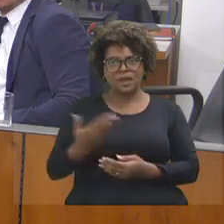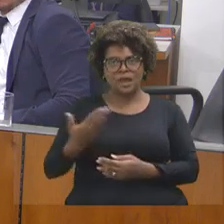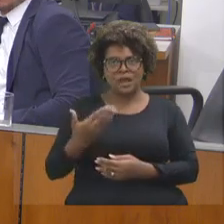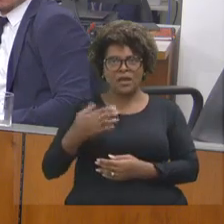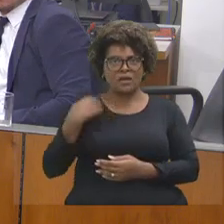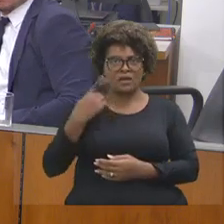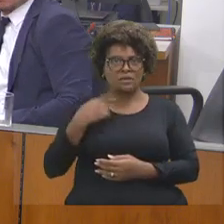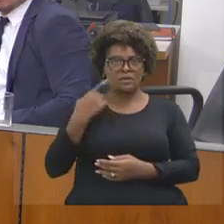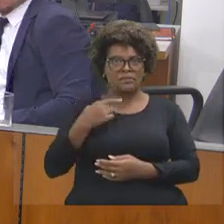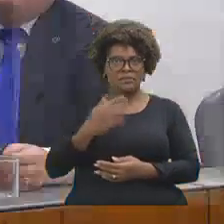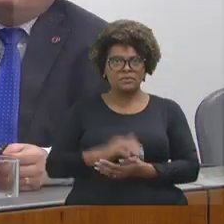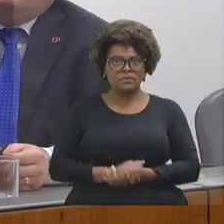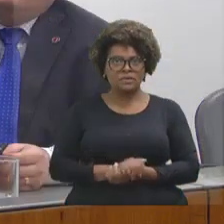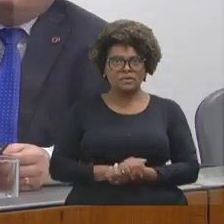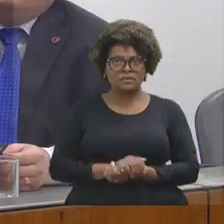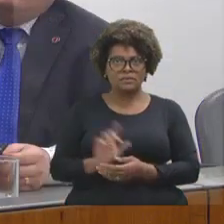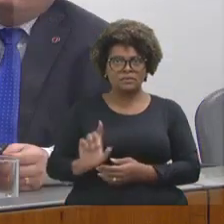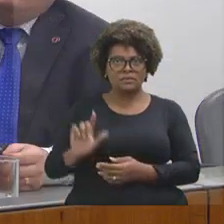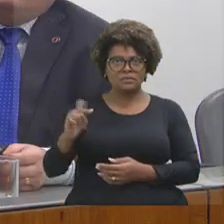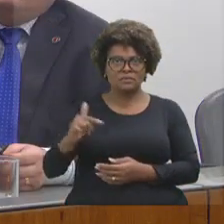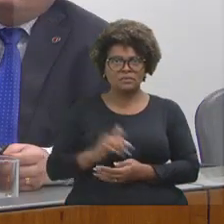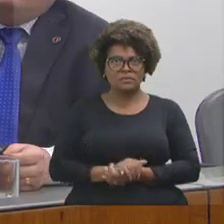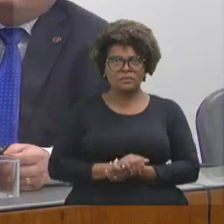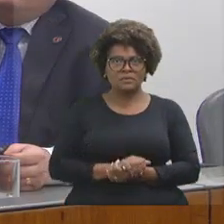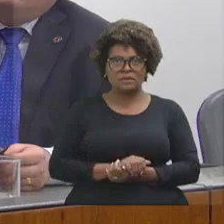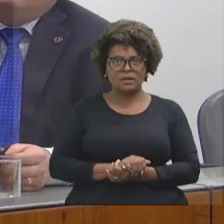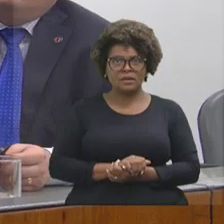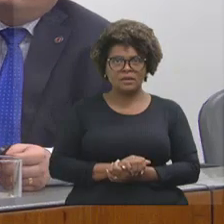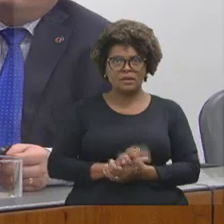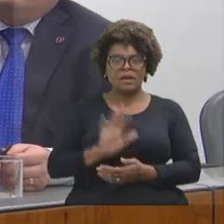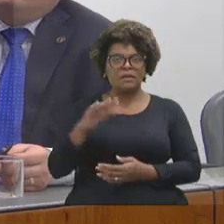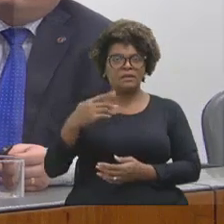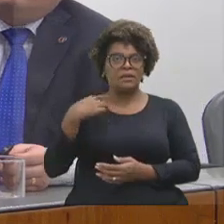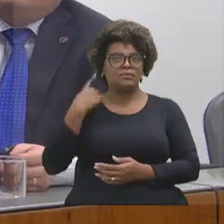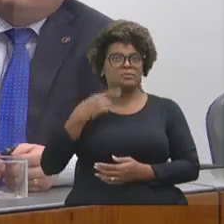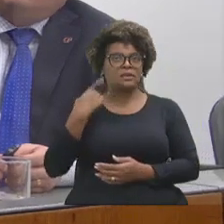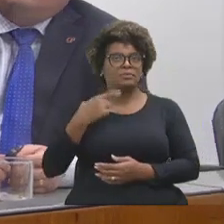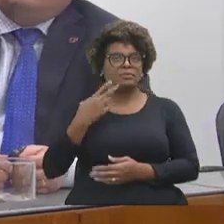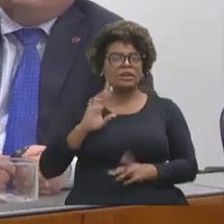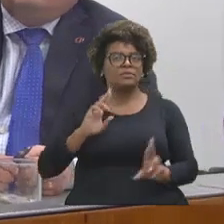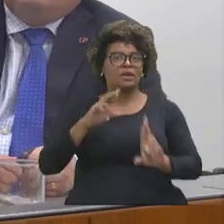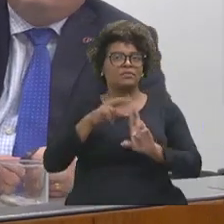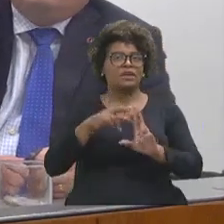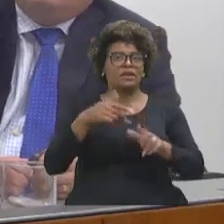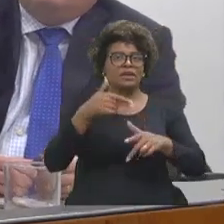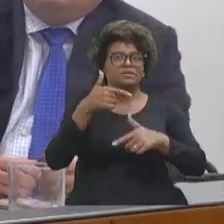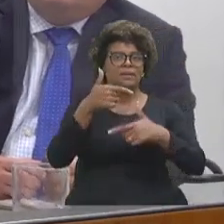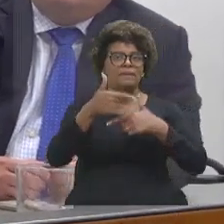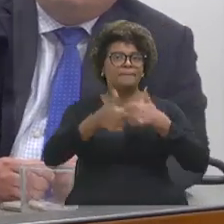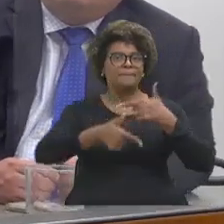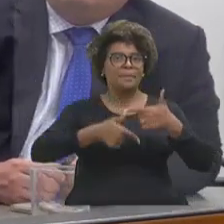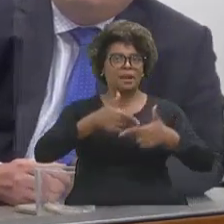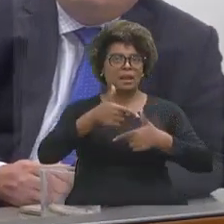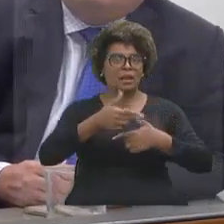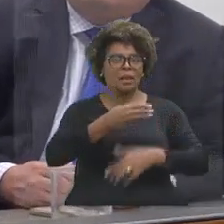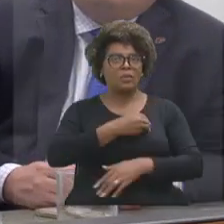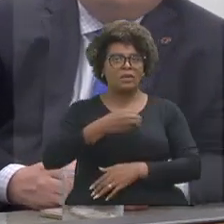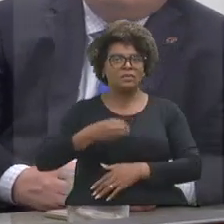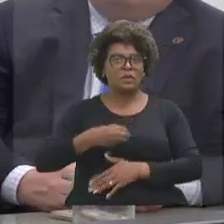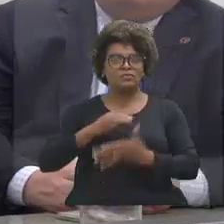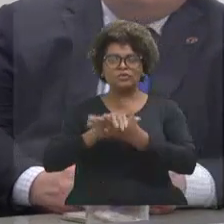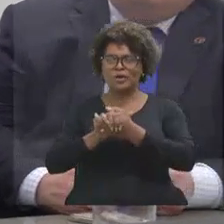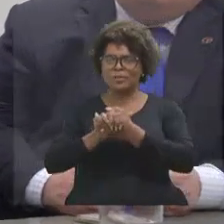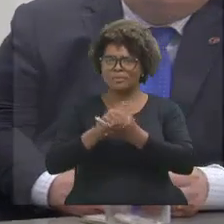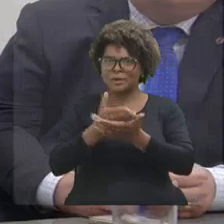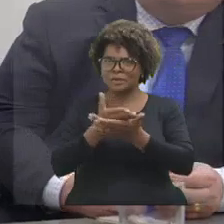senhor presidente Doutor Wilson Deputado aqui que é referência na luta pela saúde cumprimento senhor todos os nossos colegas aqui